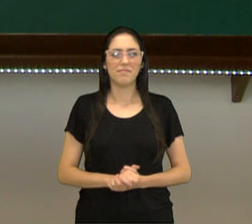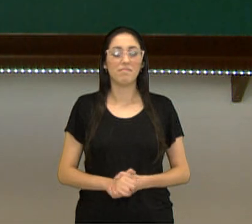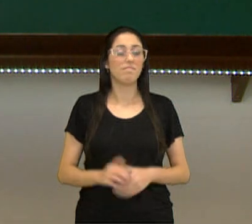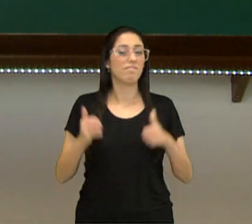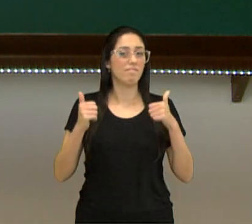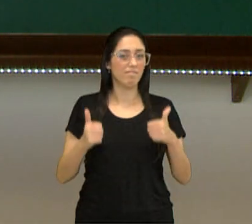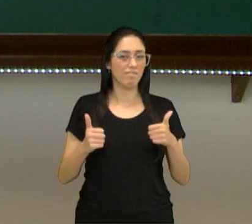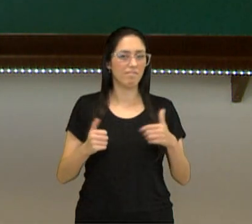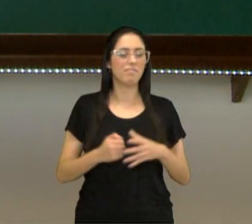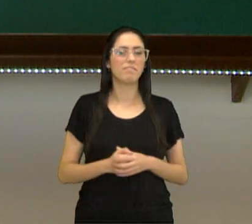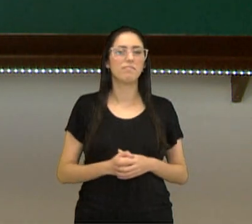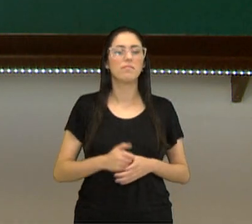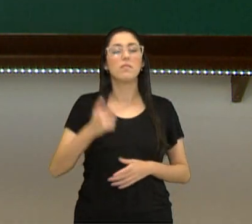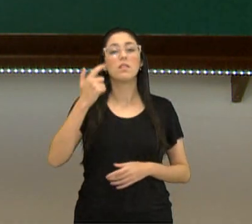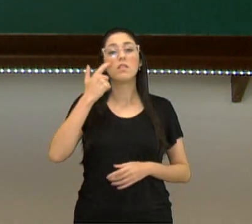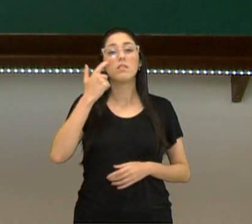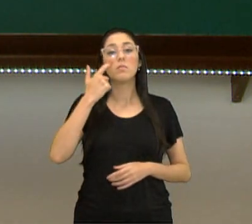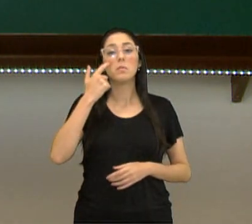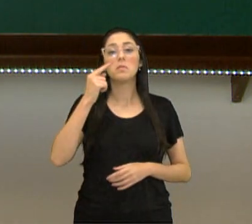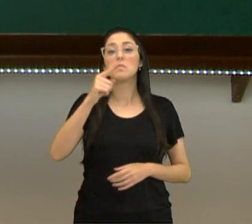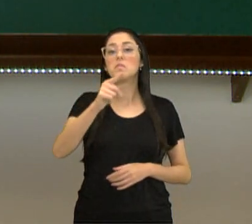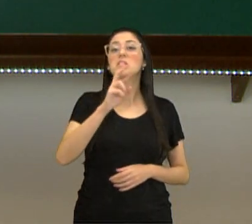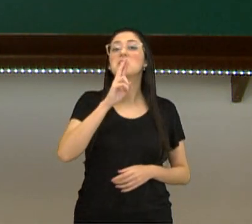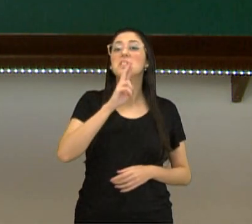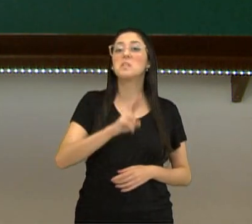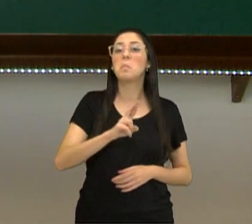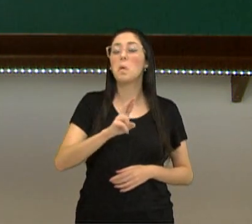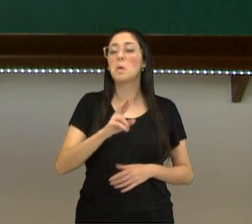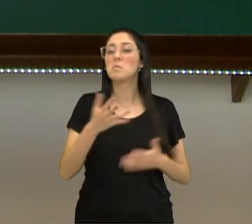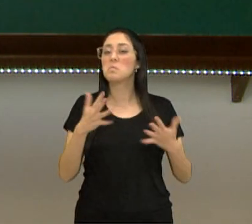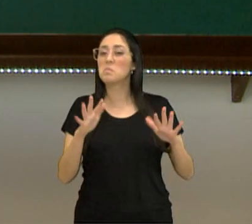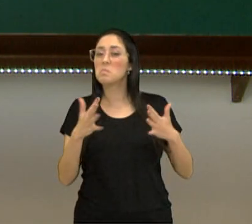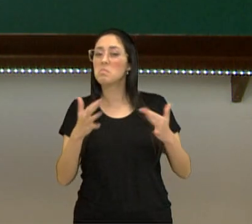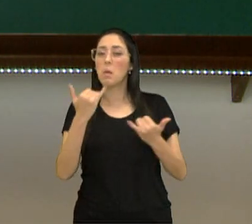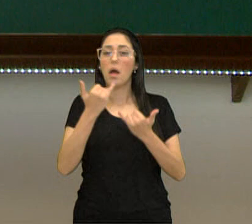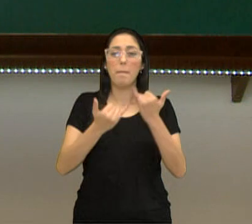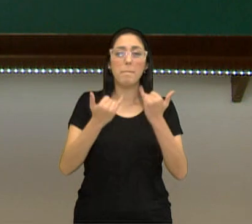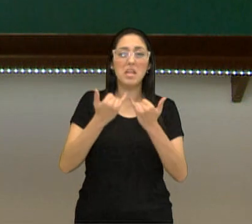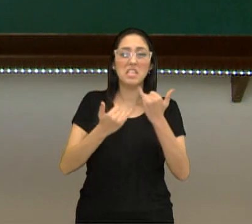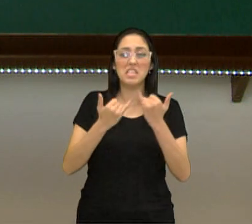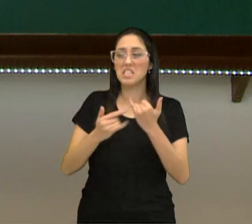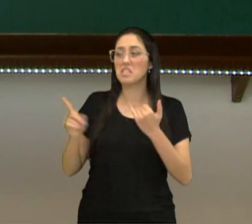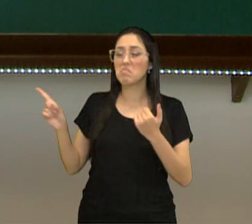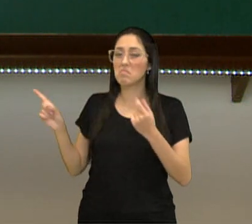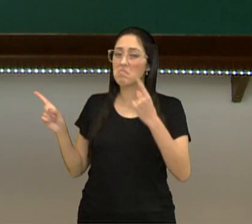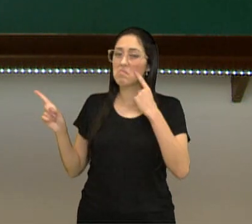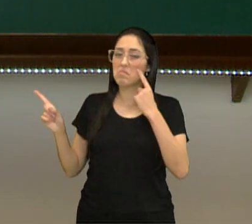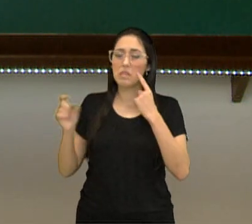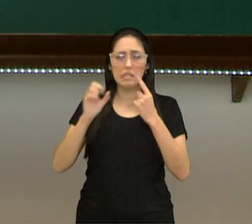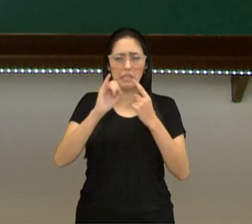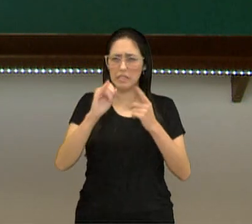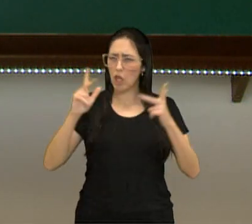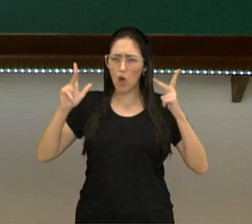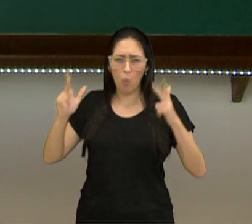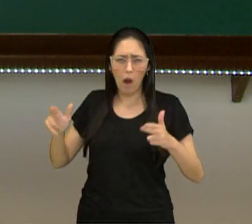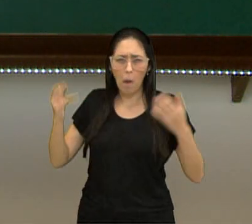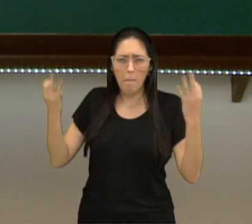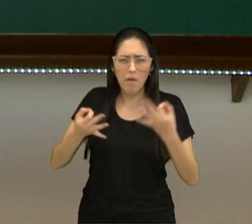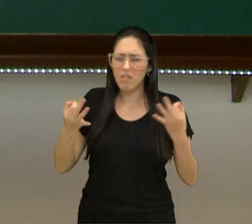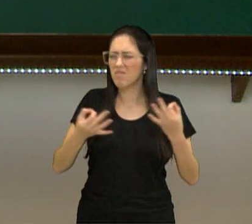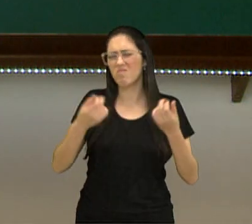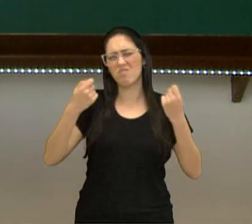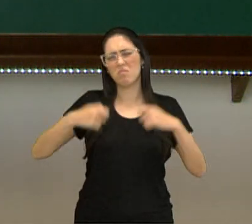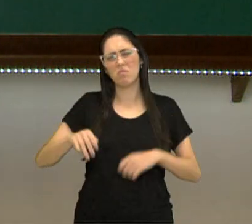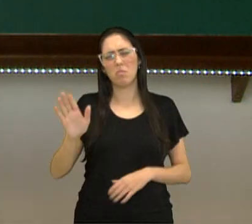Muito bem, vamos conferir se aquilo que eu vou apresentar para você condiz com o que você colocou no seu caderno. Mas se não tiver igual, não tem problema. Vamos ver se a ideia